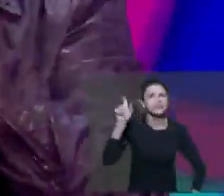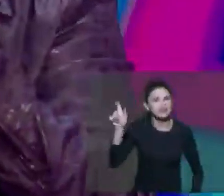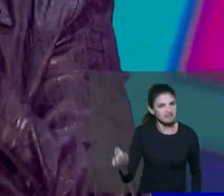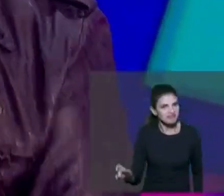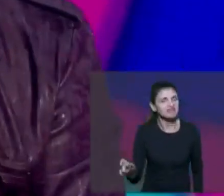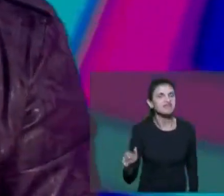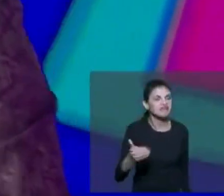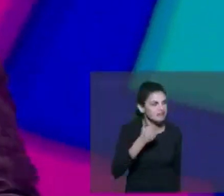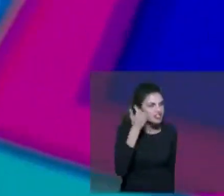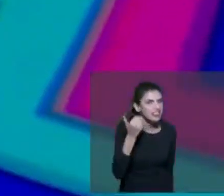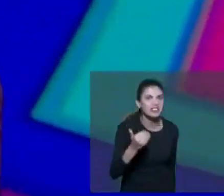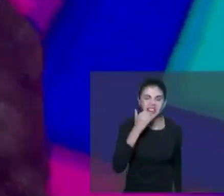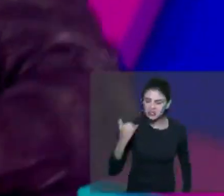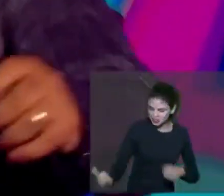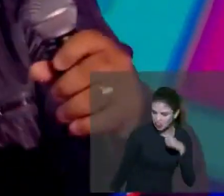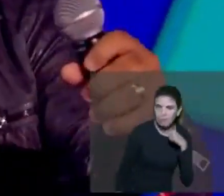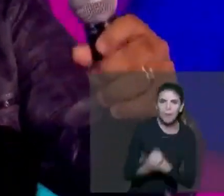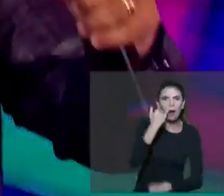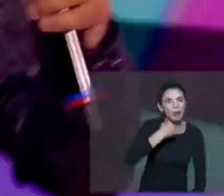rocheda.